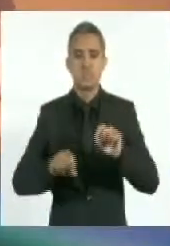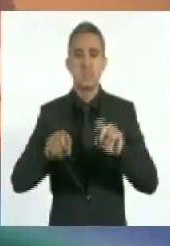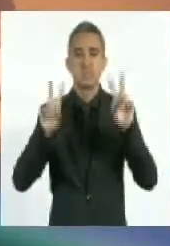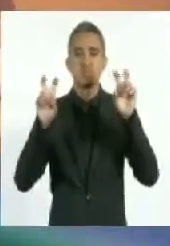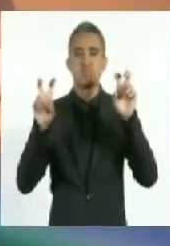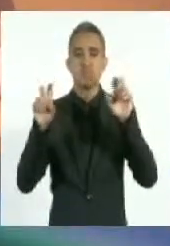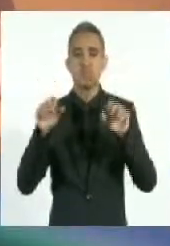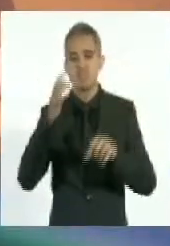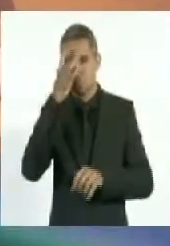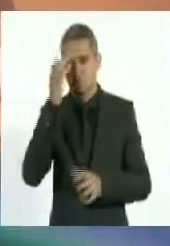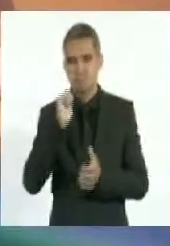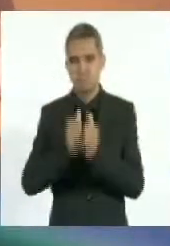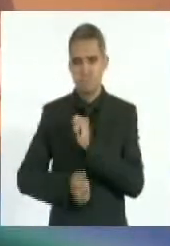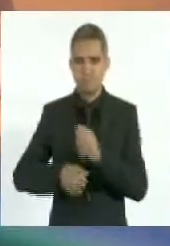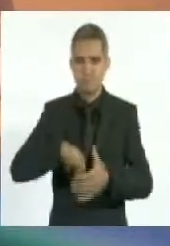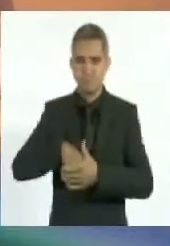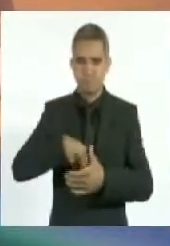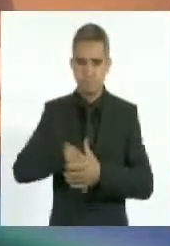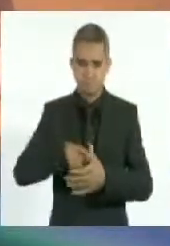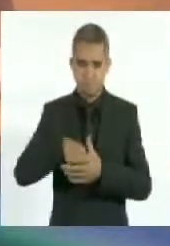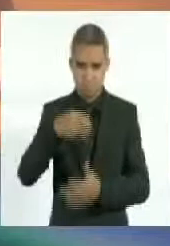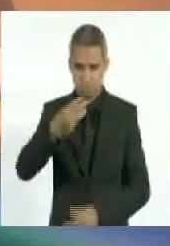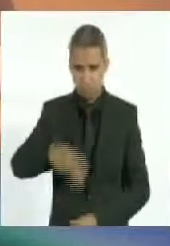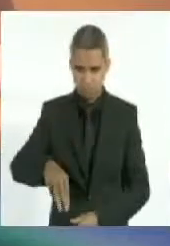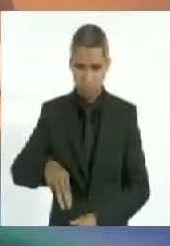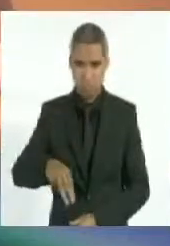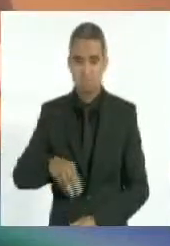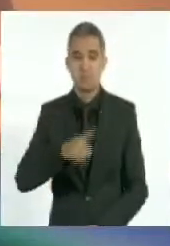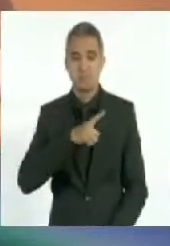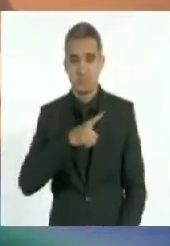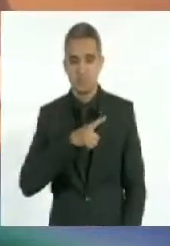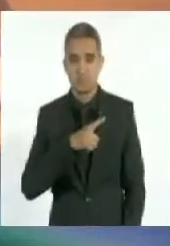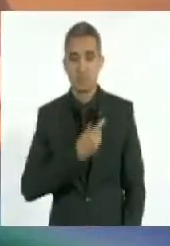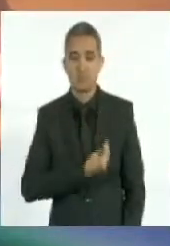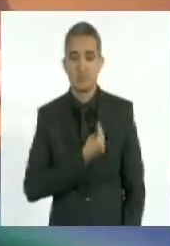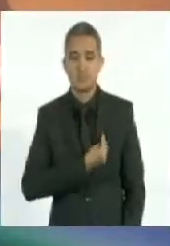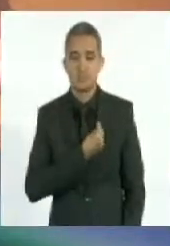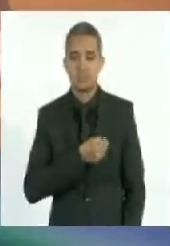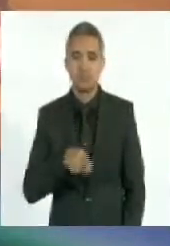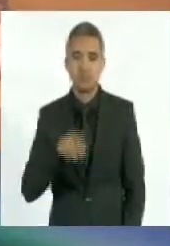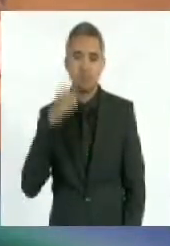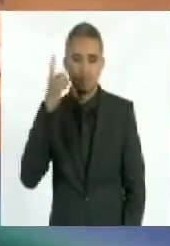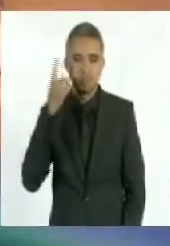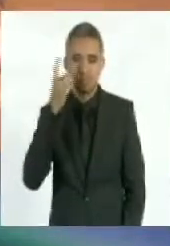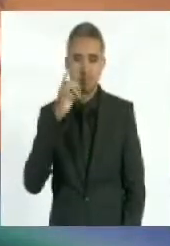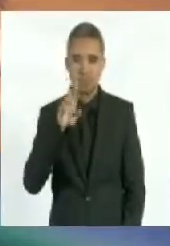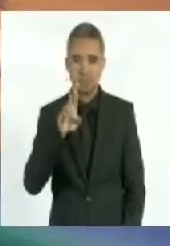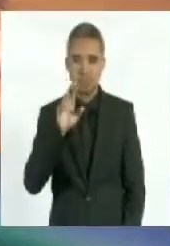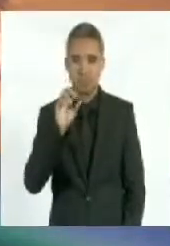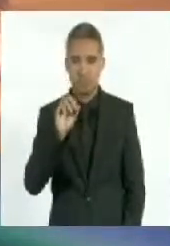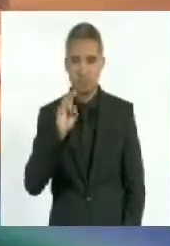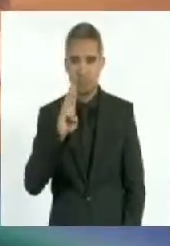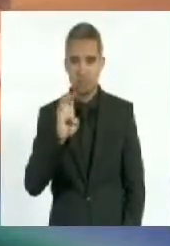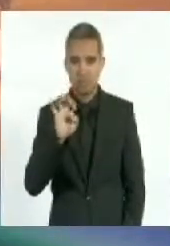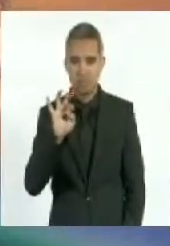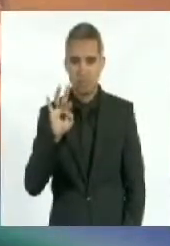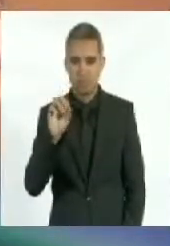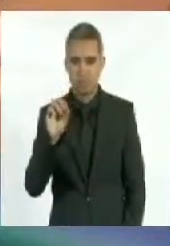tivemos aqui a presença do deputado Roberto Costa, ex-secretário de esporte, ex-líder do